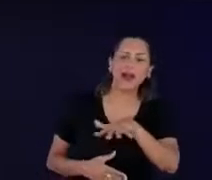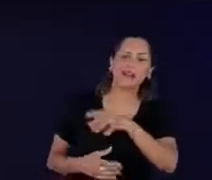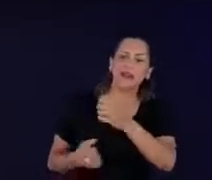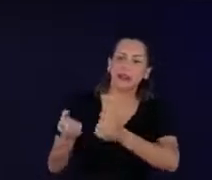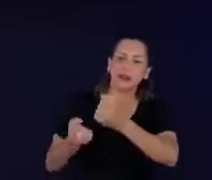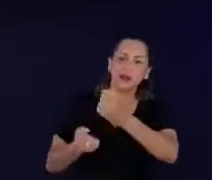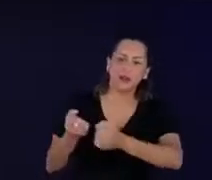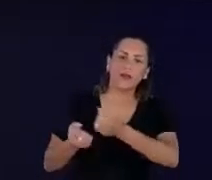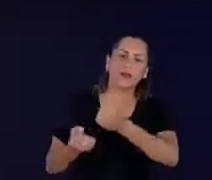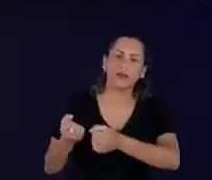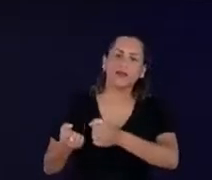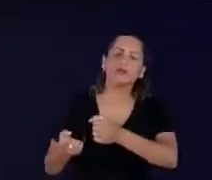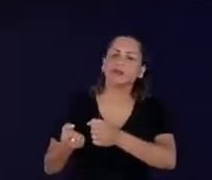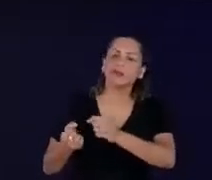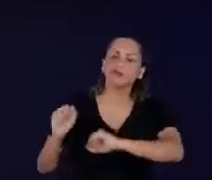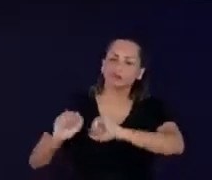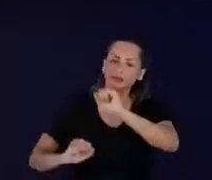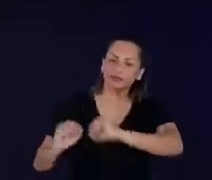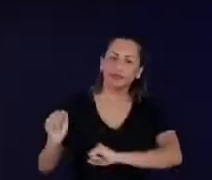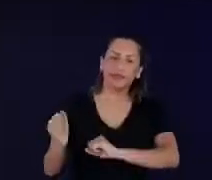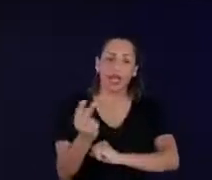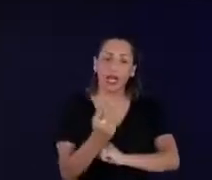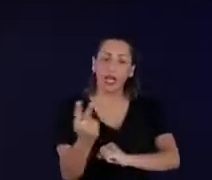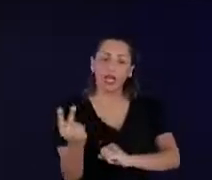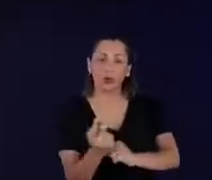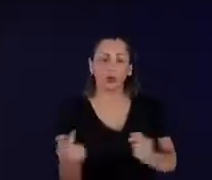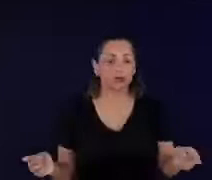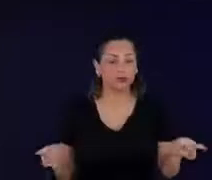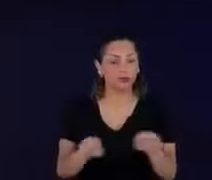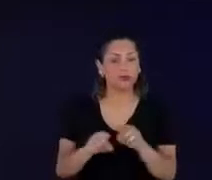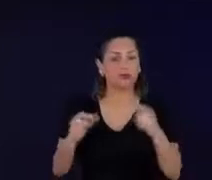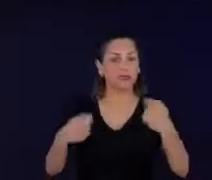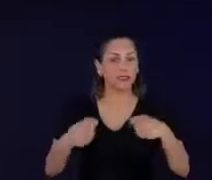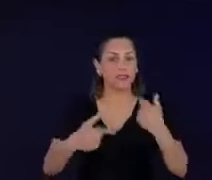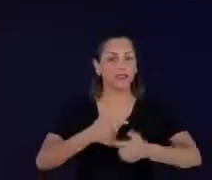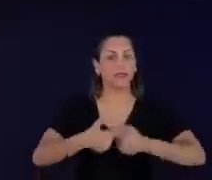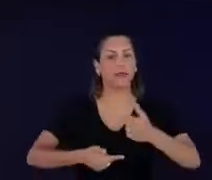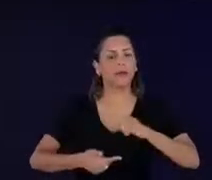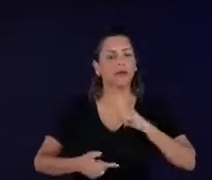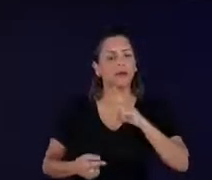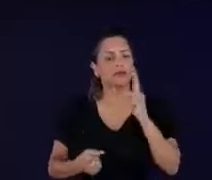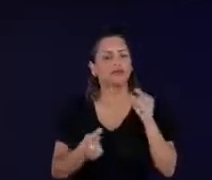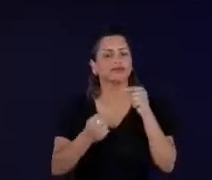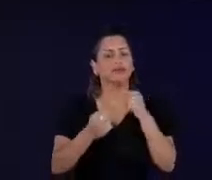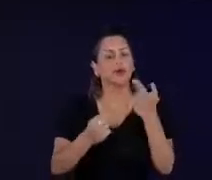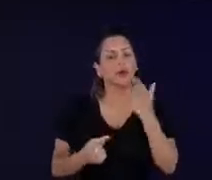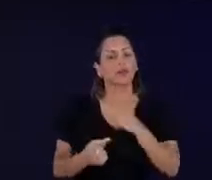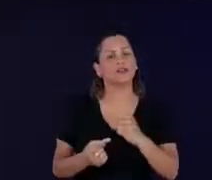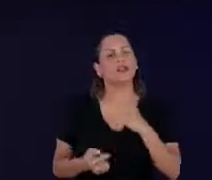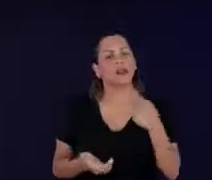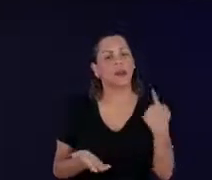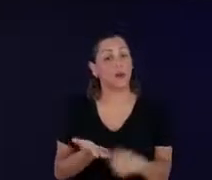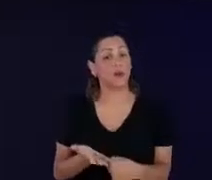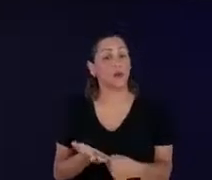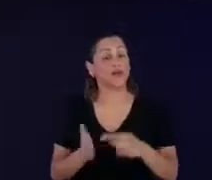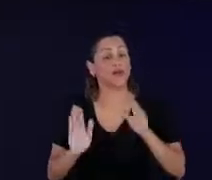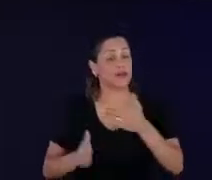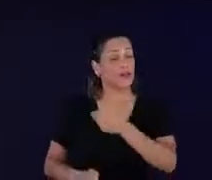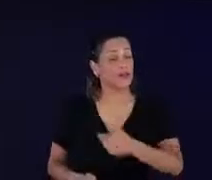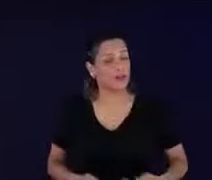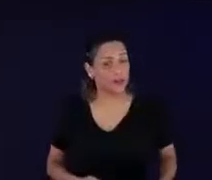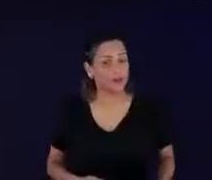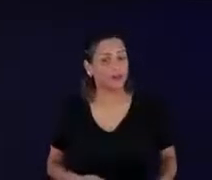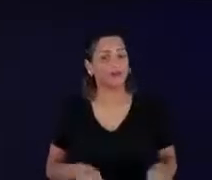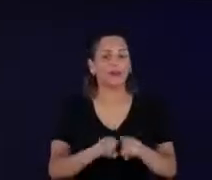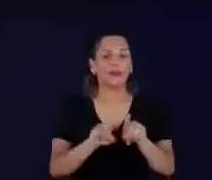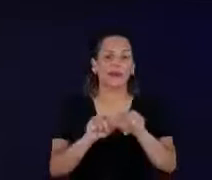trabalhar juntas, né, para conseguir atingir com o compromisso colocado, assumido pelo nosso governo. E queria agradecer